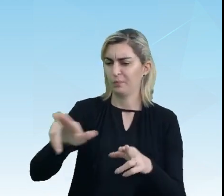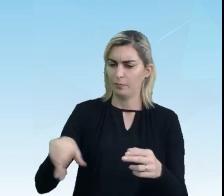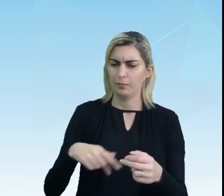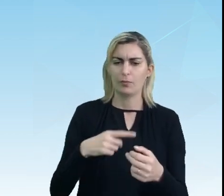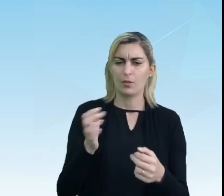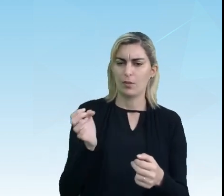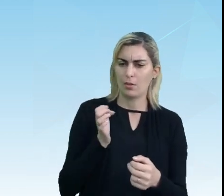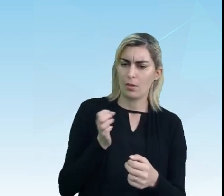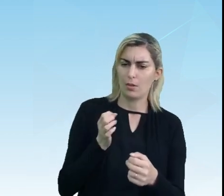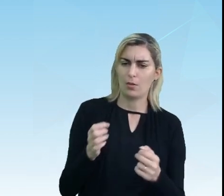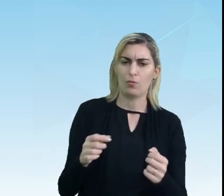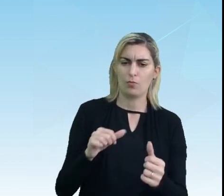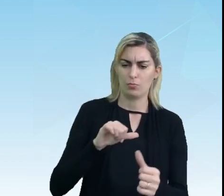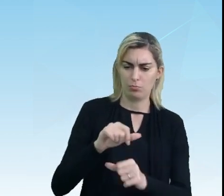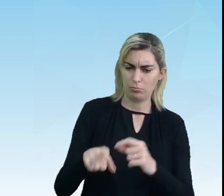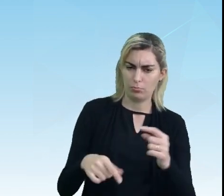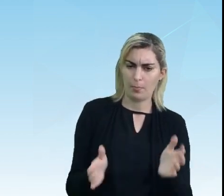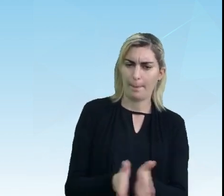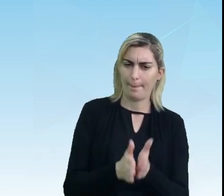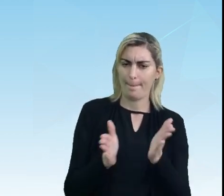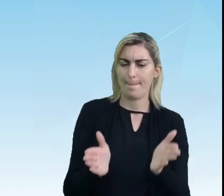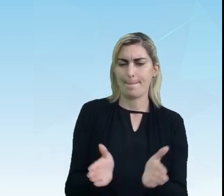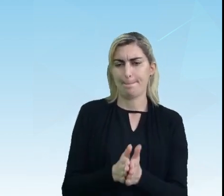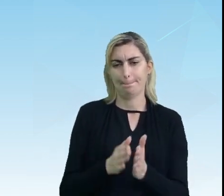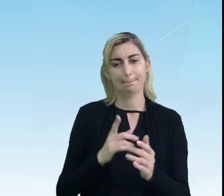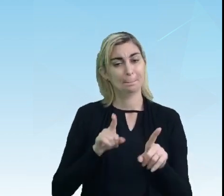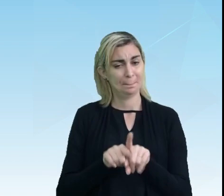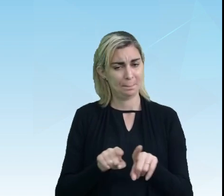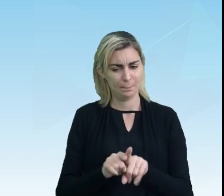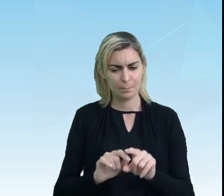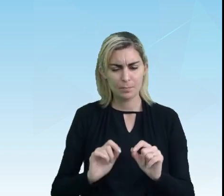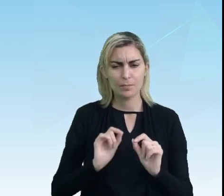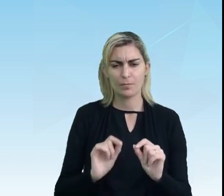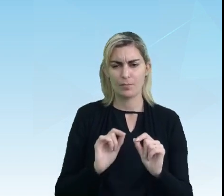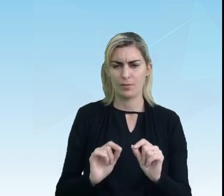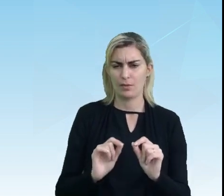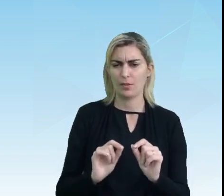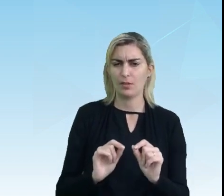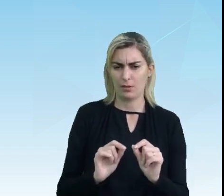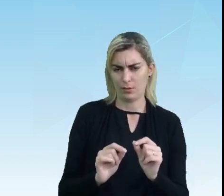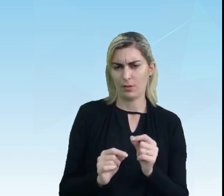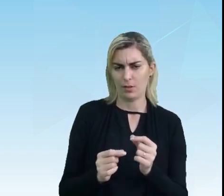os ricos versus pobres e ainda vai empurrar